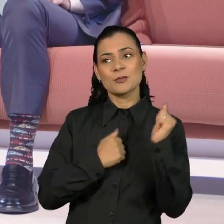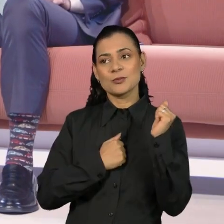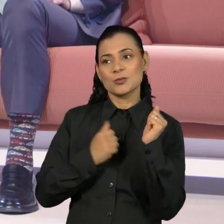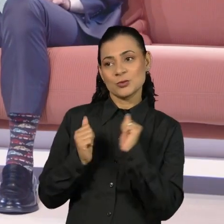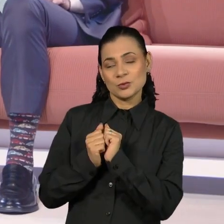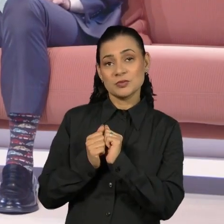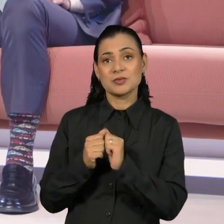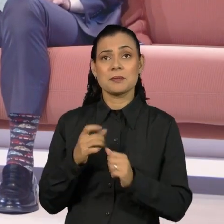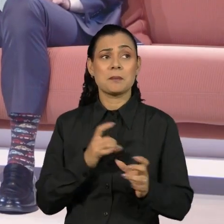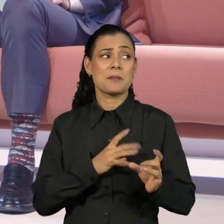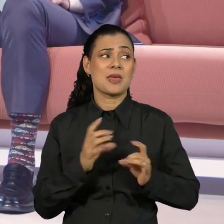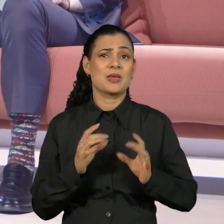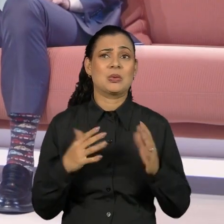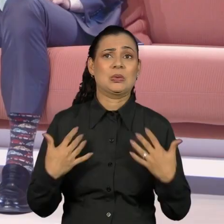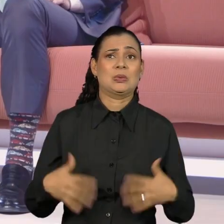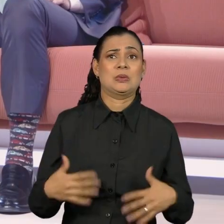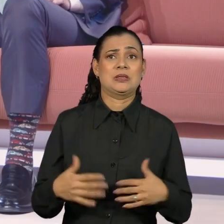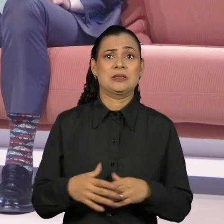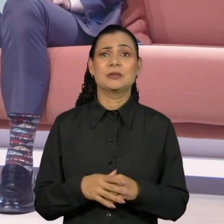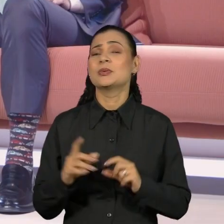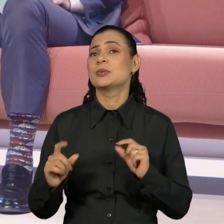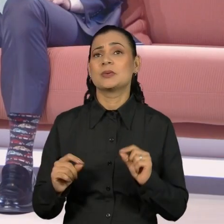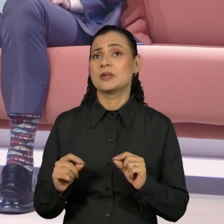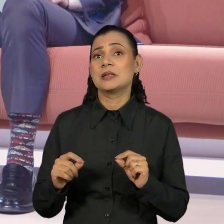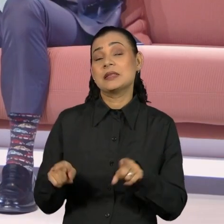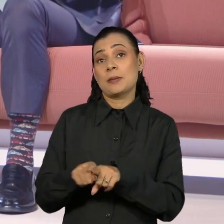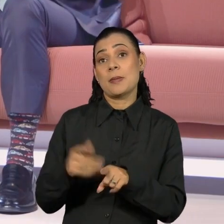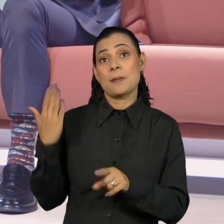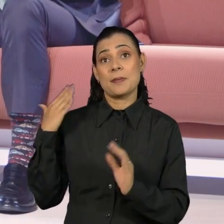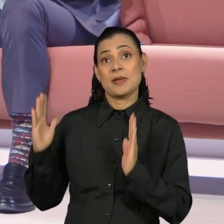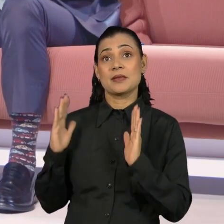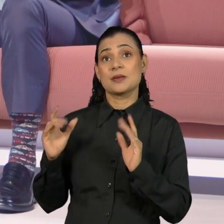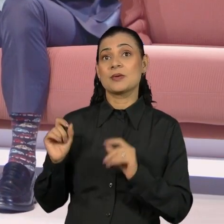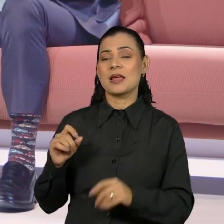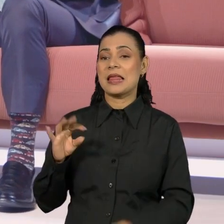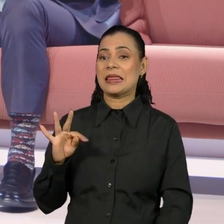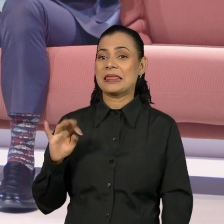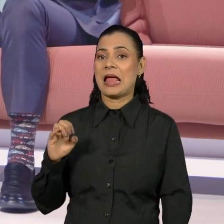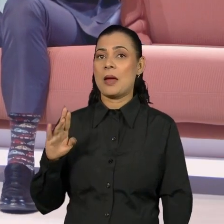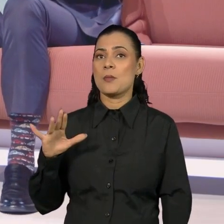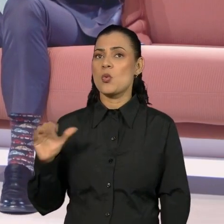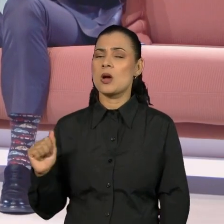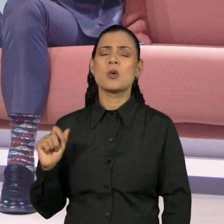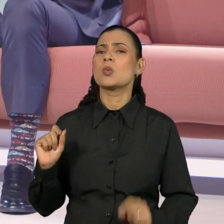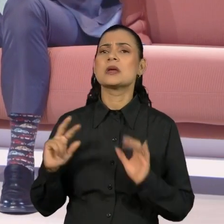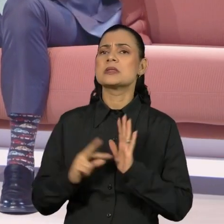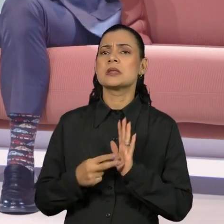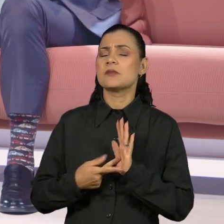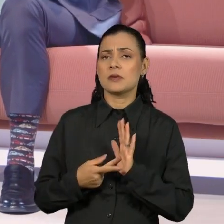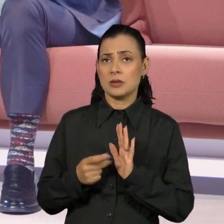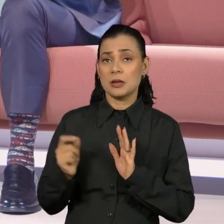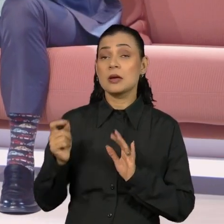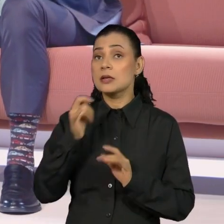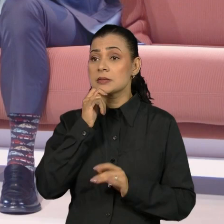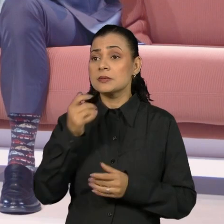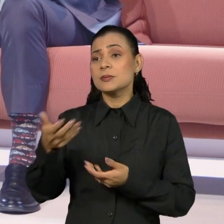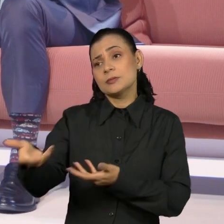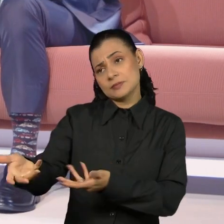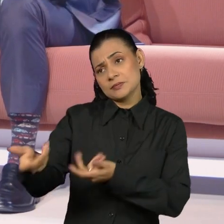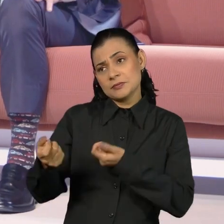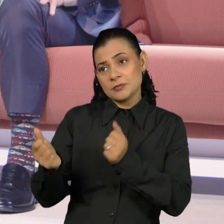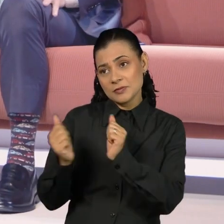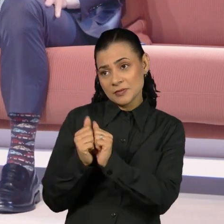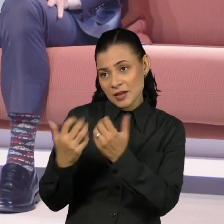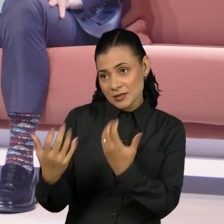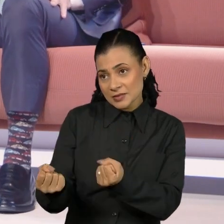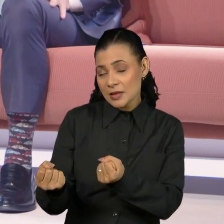que com medo de tomar tábua. Naquele tempo tinha tábua. Tábua, o que é? Você tira a menina para dançar e